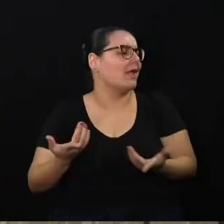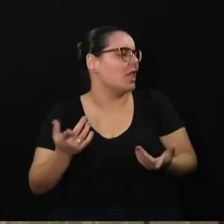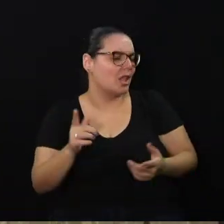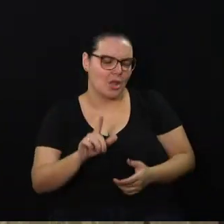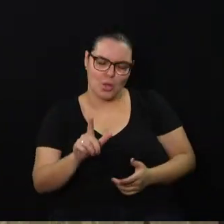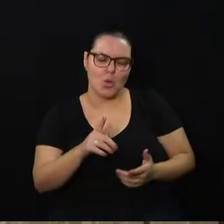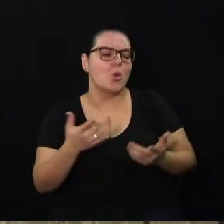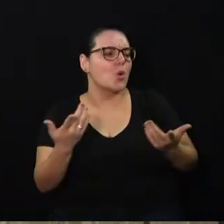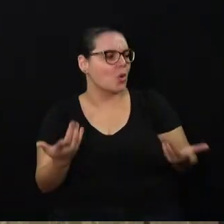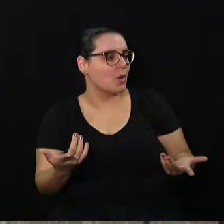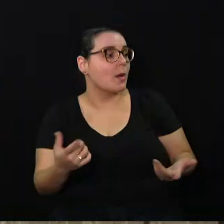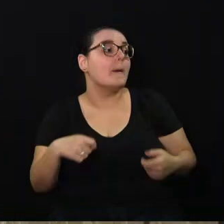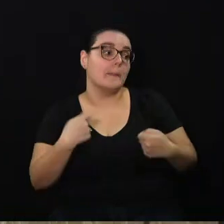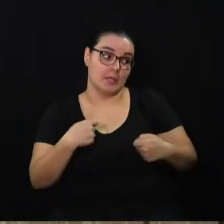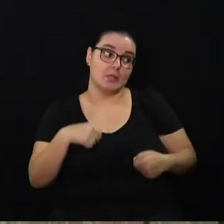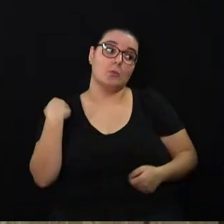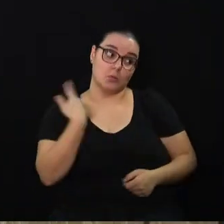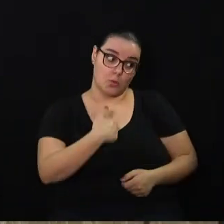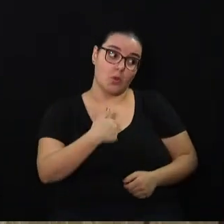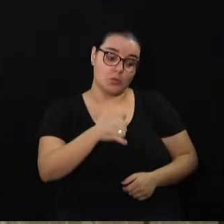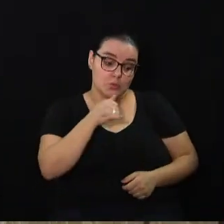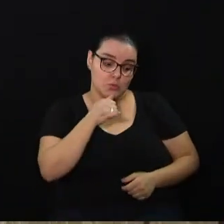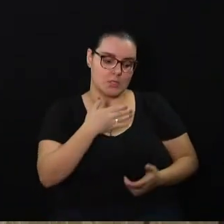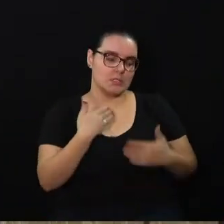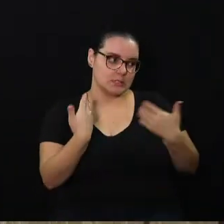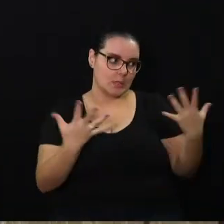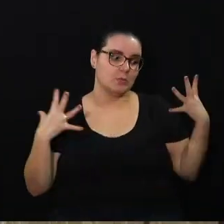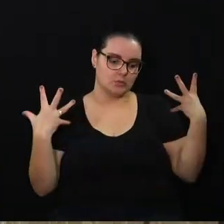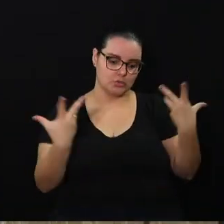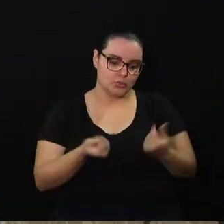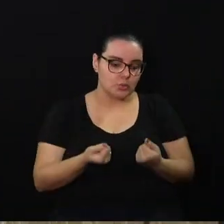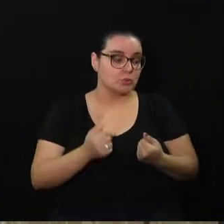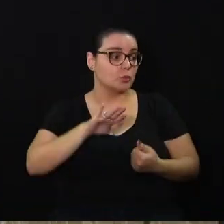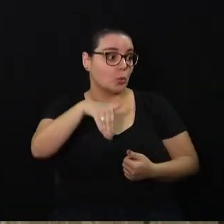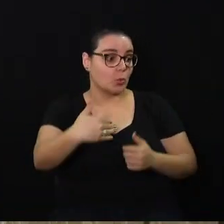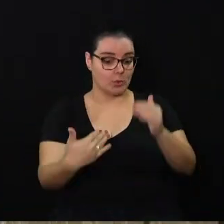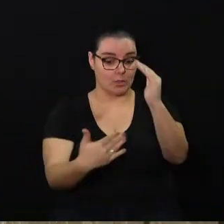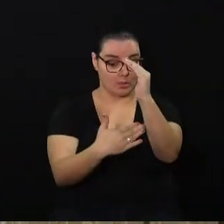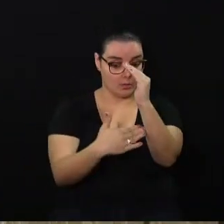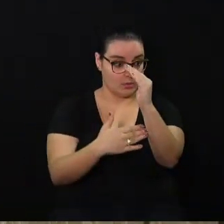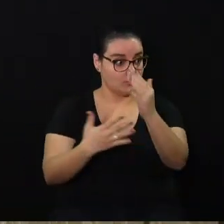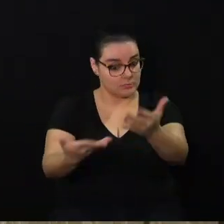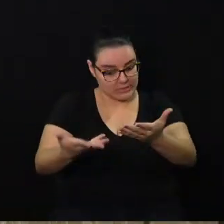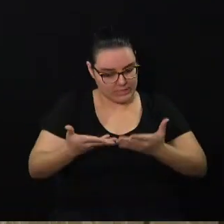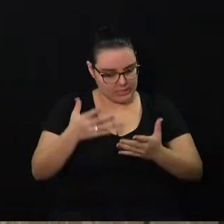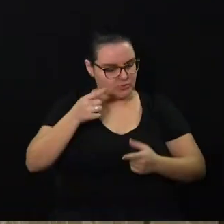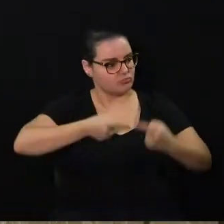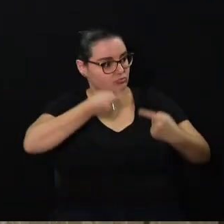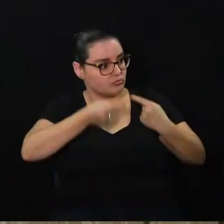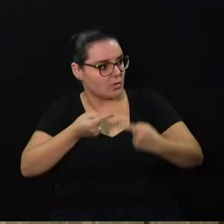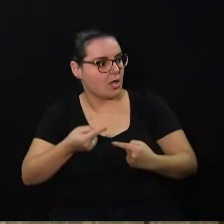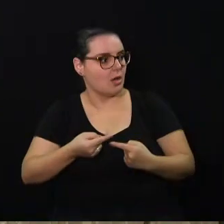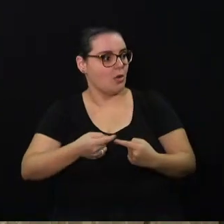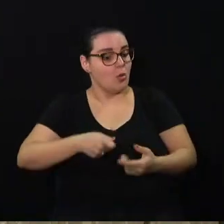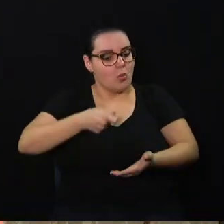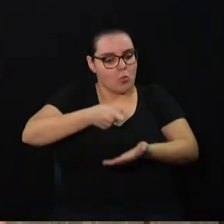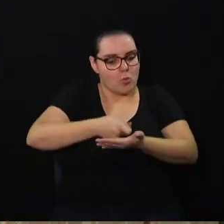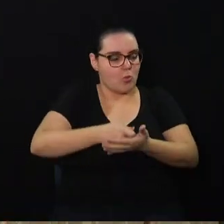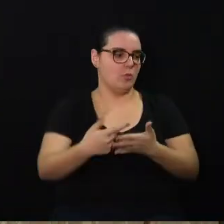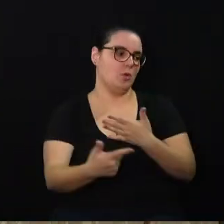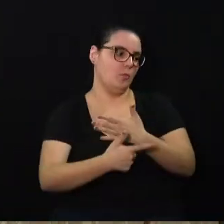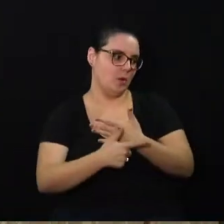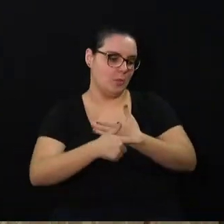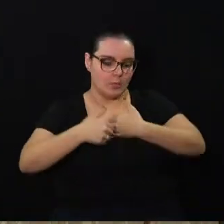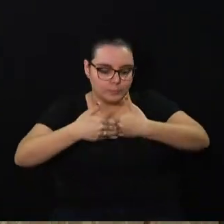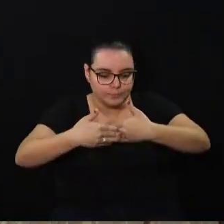aliás nós temos que ser um exemplo eu acho que a câmara ao trazer esses debates busca cumprir esse papel também abrir as